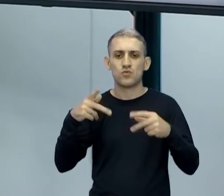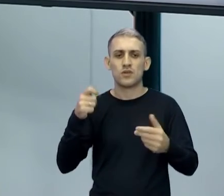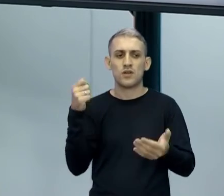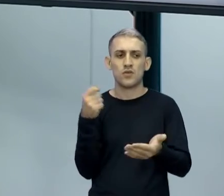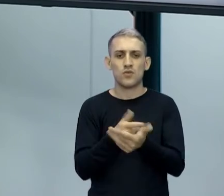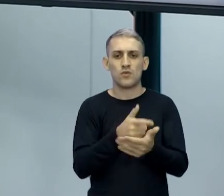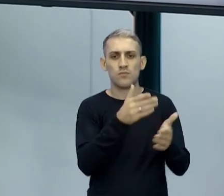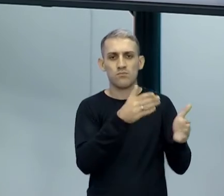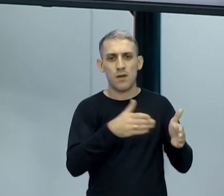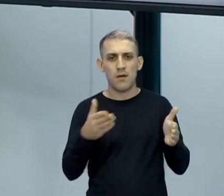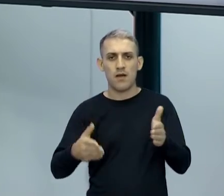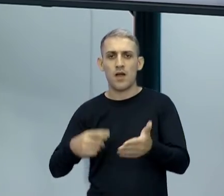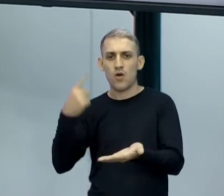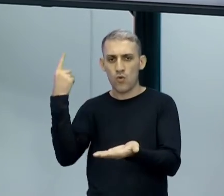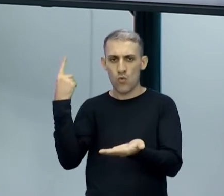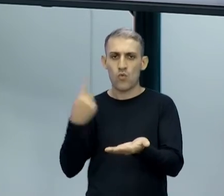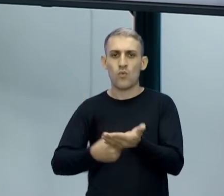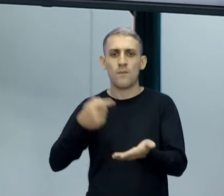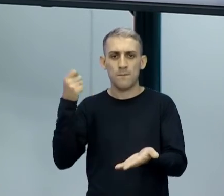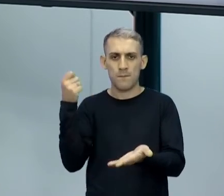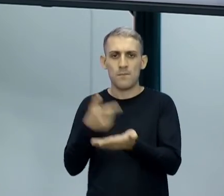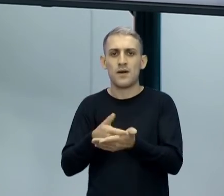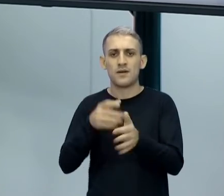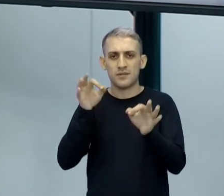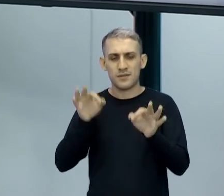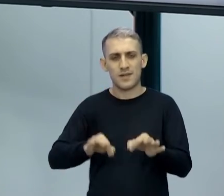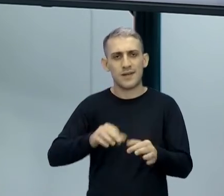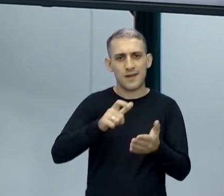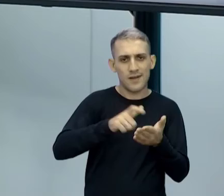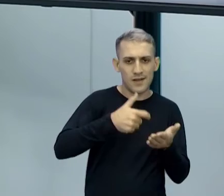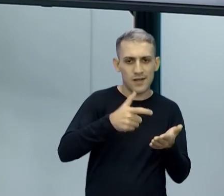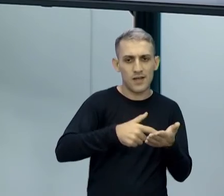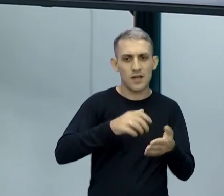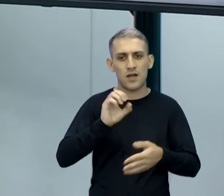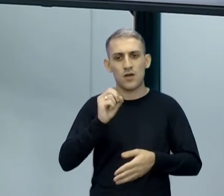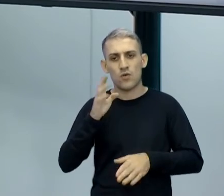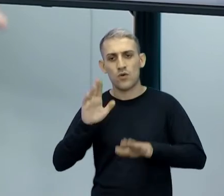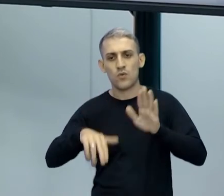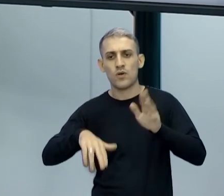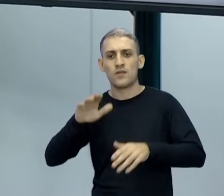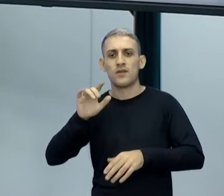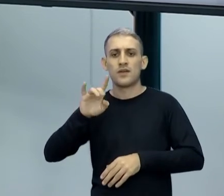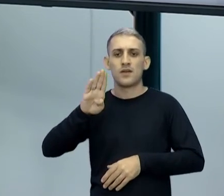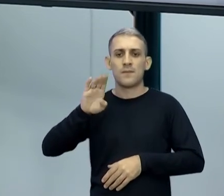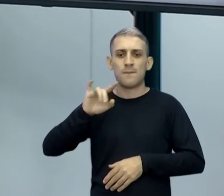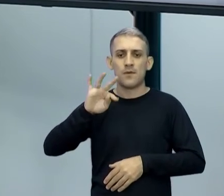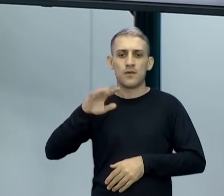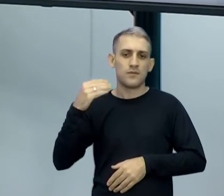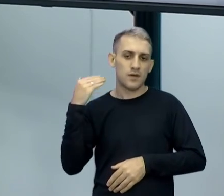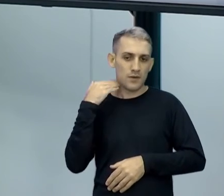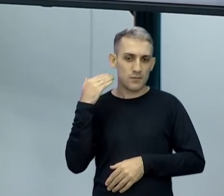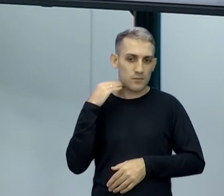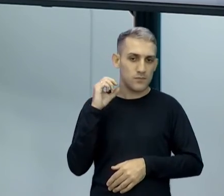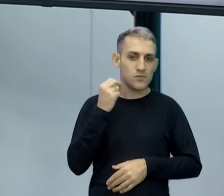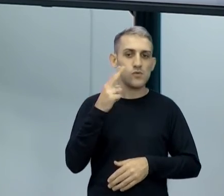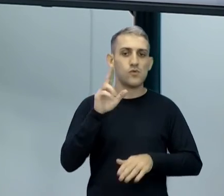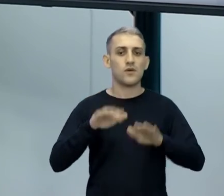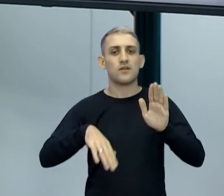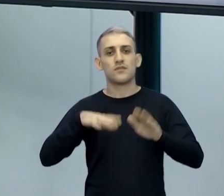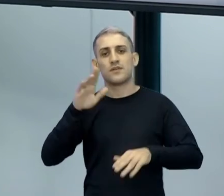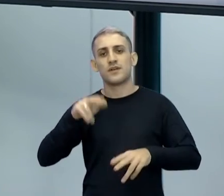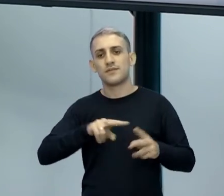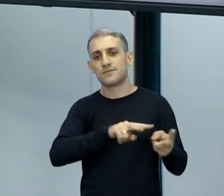confirmar que tipo de pagamento você vai fazer, se é cartão, se é boleto bancário, se